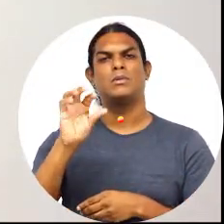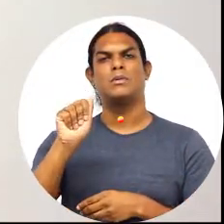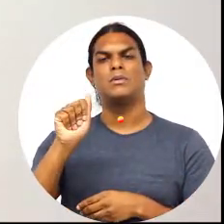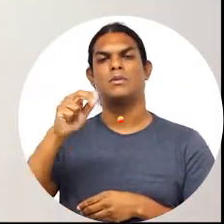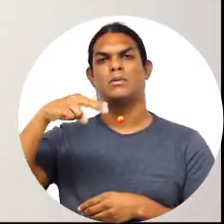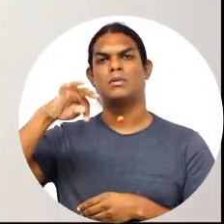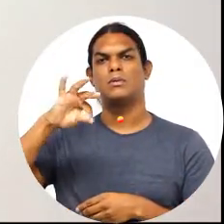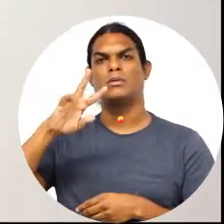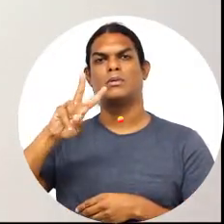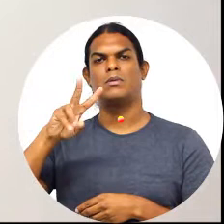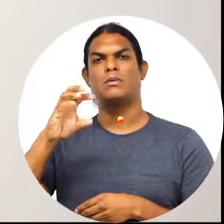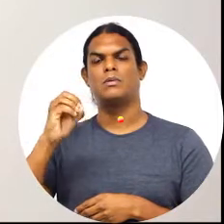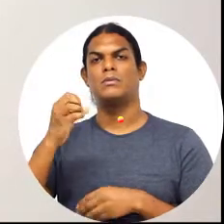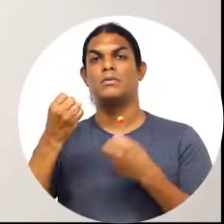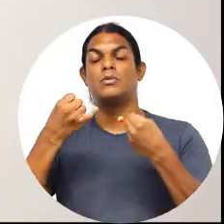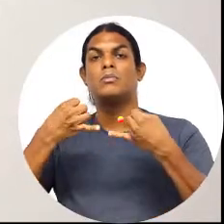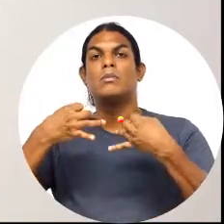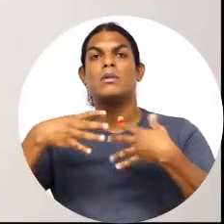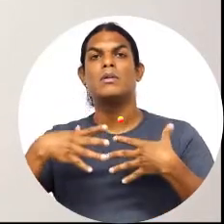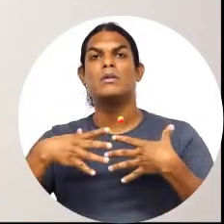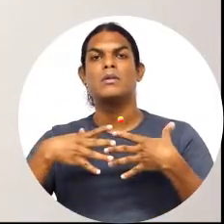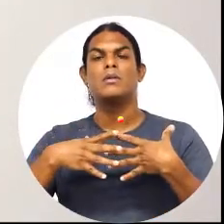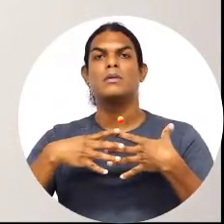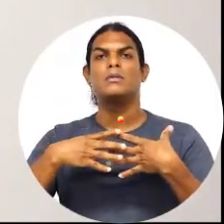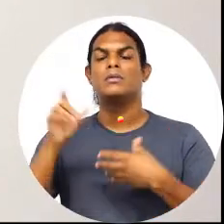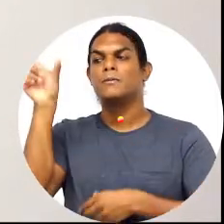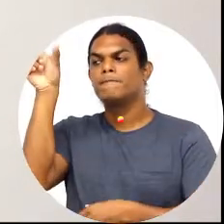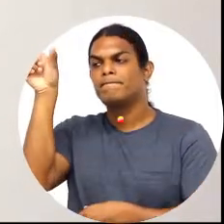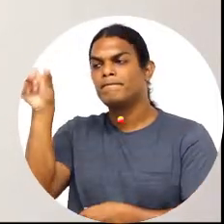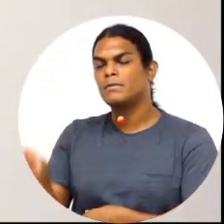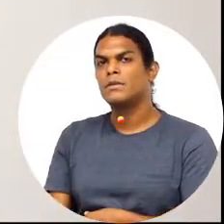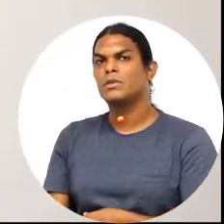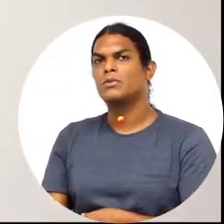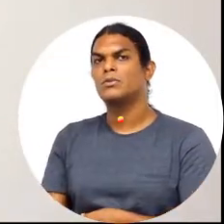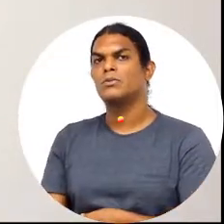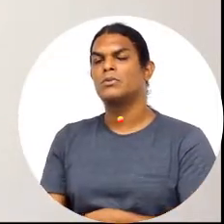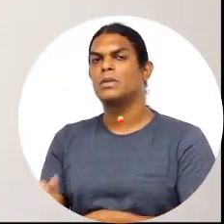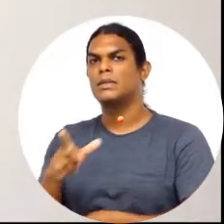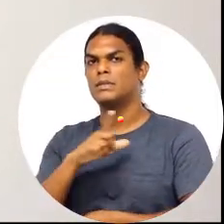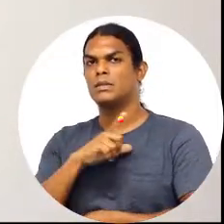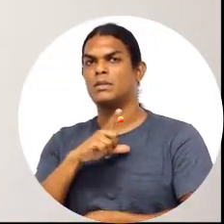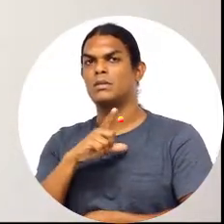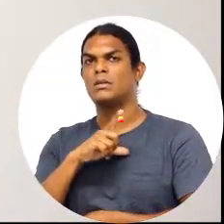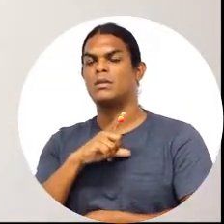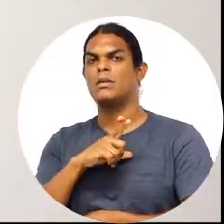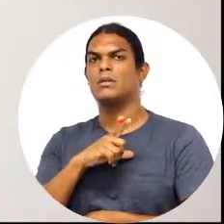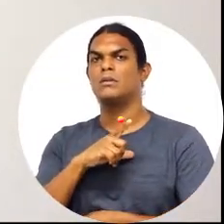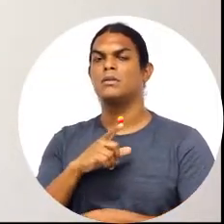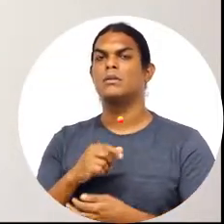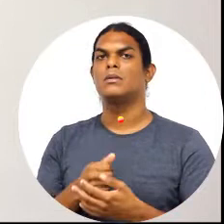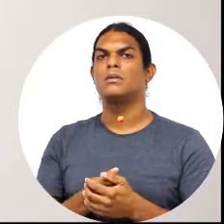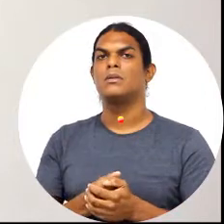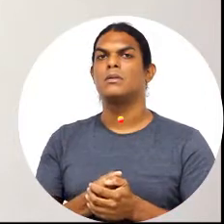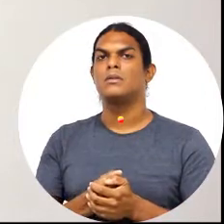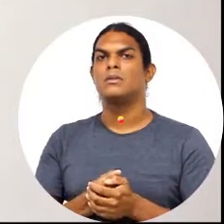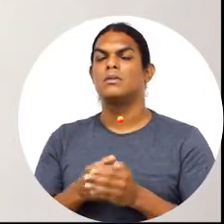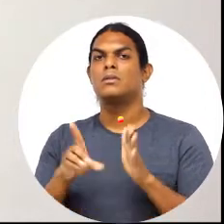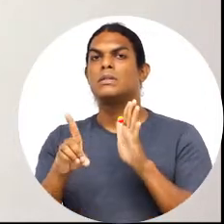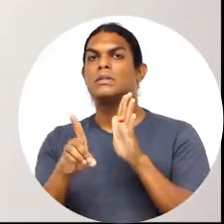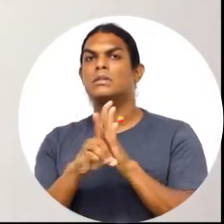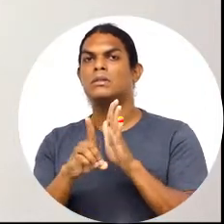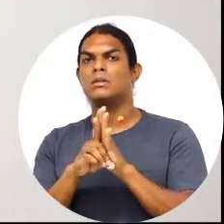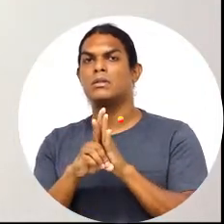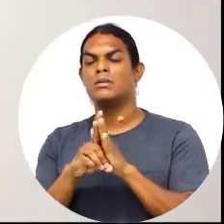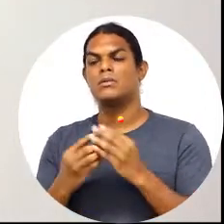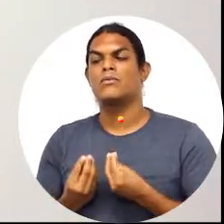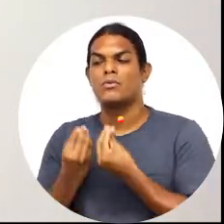substantivo diz que o cidadão é aquele que tem a posse e o exercício de